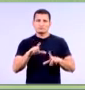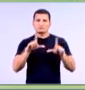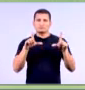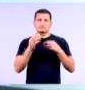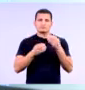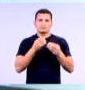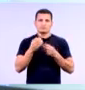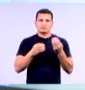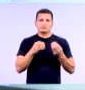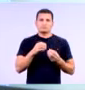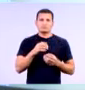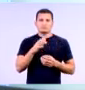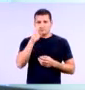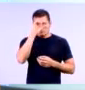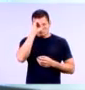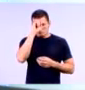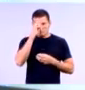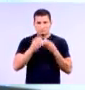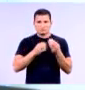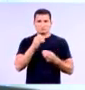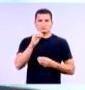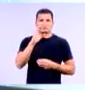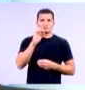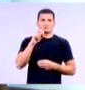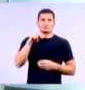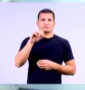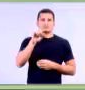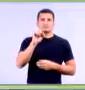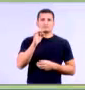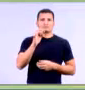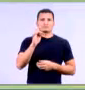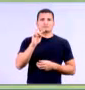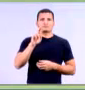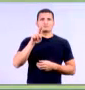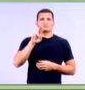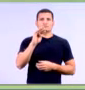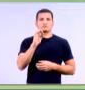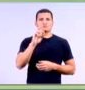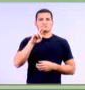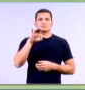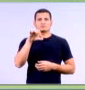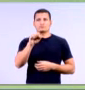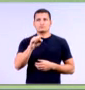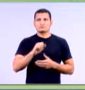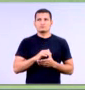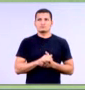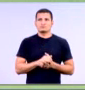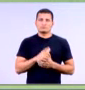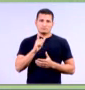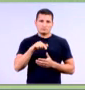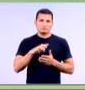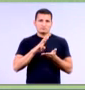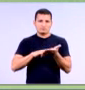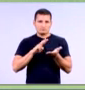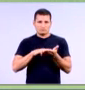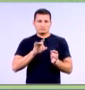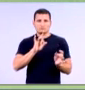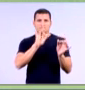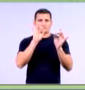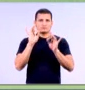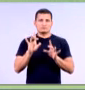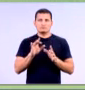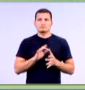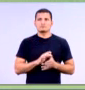automaticamente. Vamos aprender o que seria construtores? Bem, como falei, são métodos especiais,